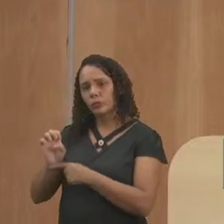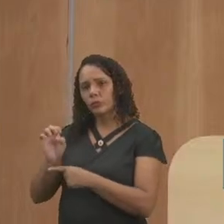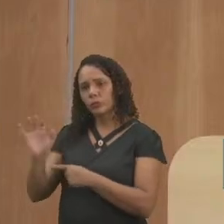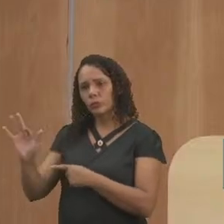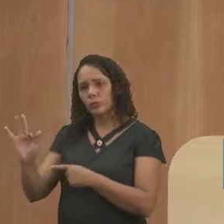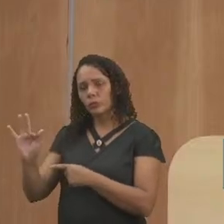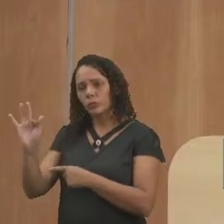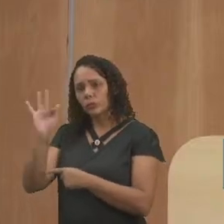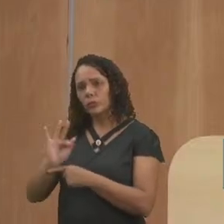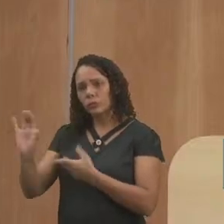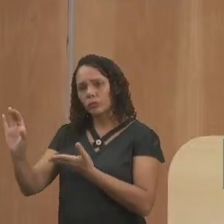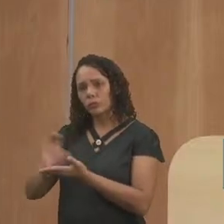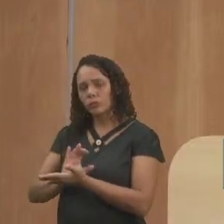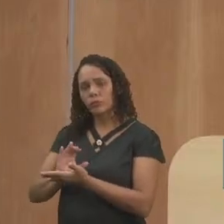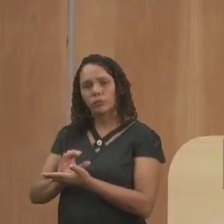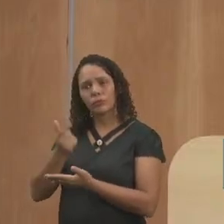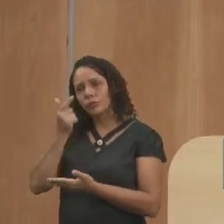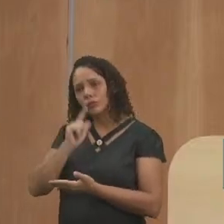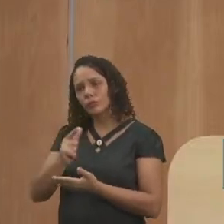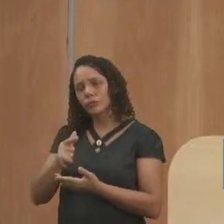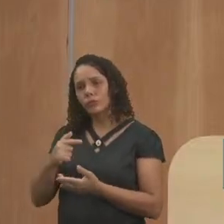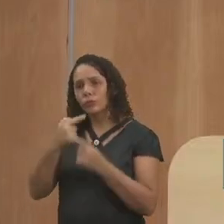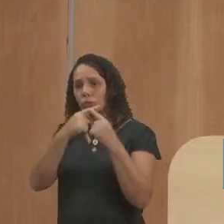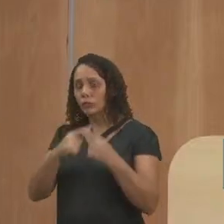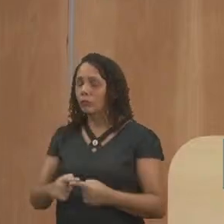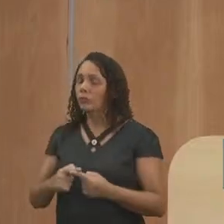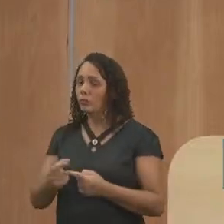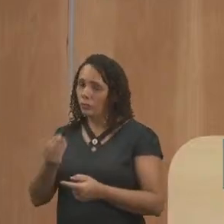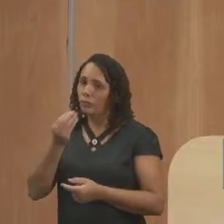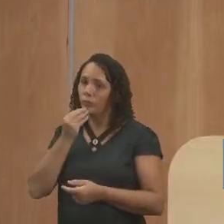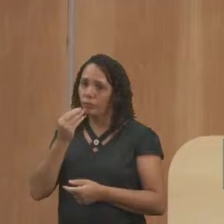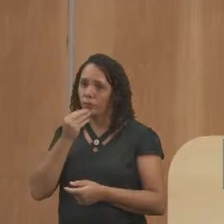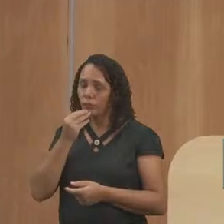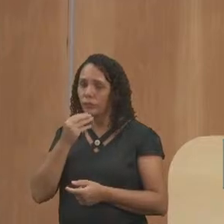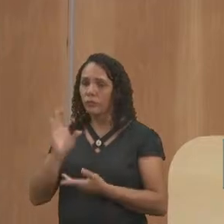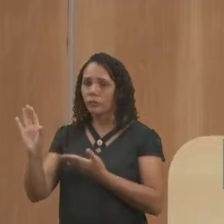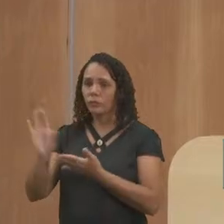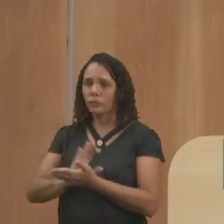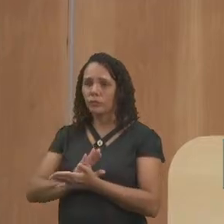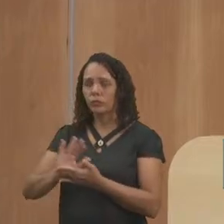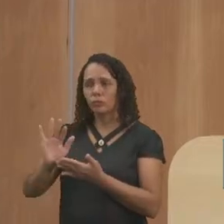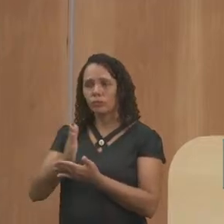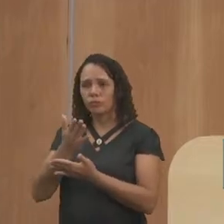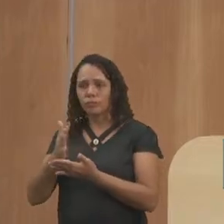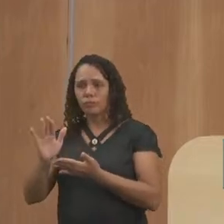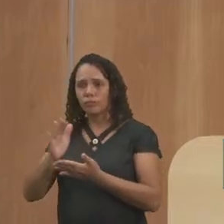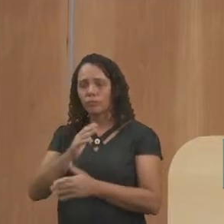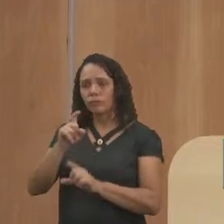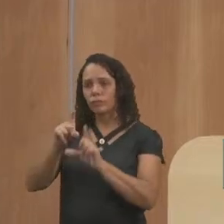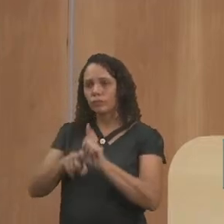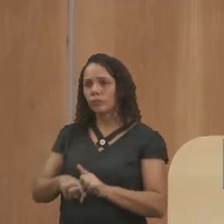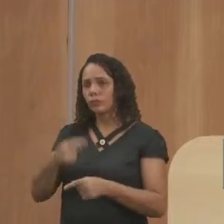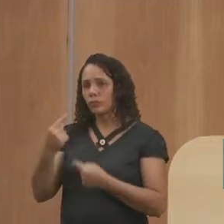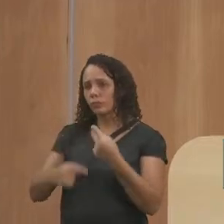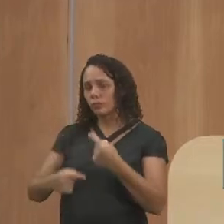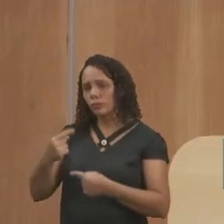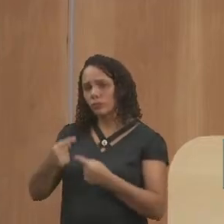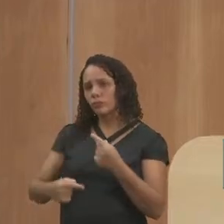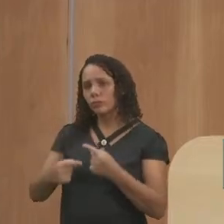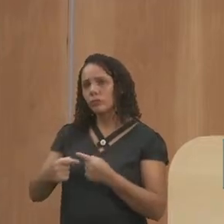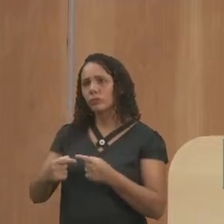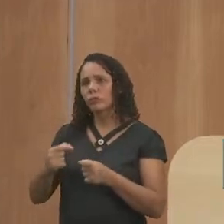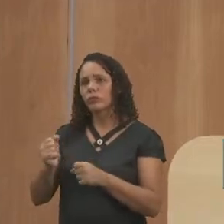federal. Acho que hoje a gente tem esse desafio de buscar esses recursos. São recursos que variam muito, porque dependem de questões políticas, dependem de